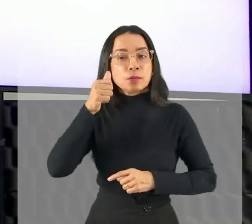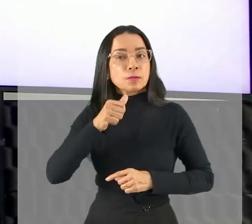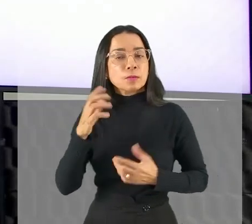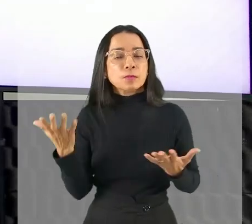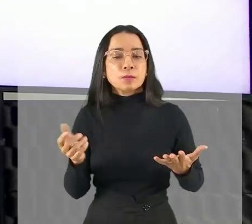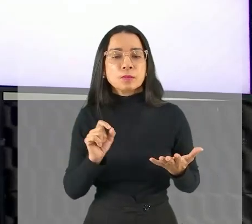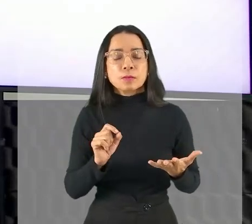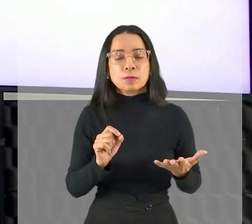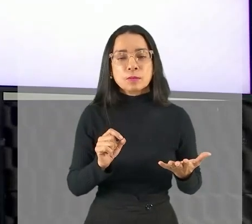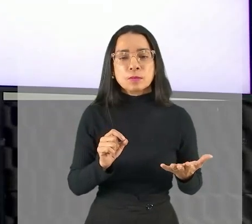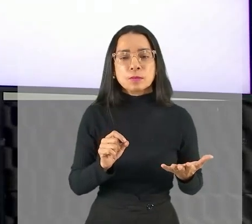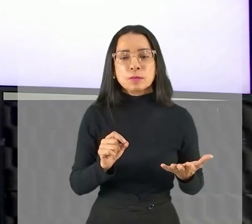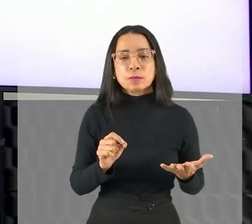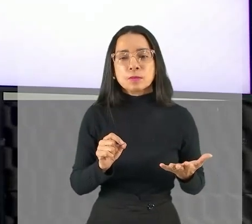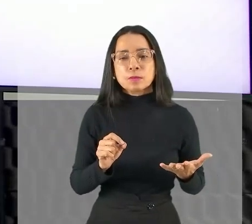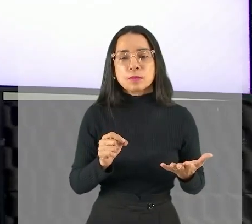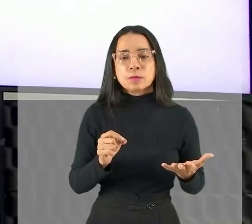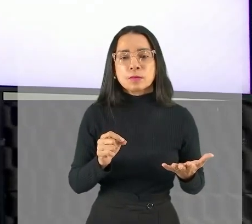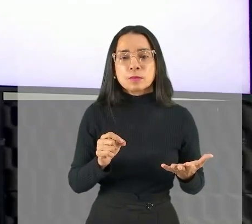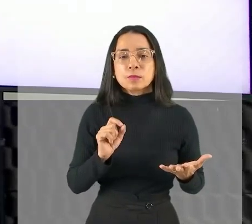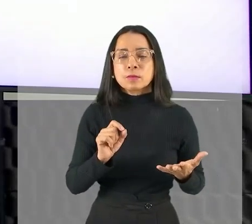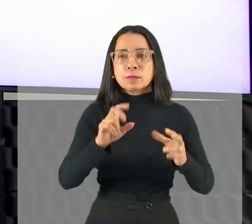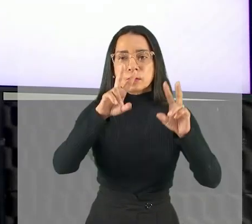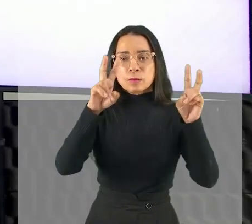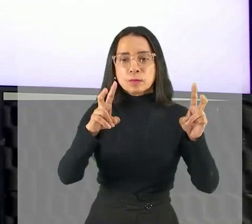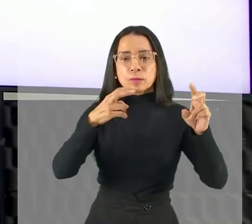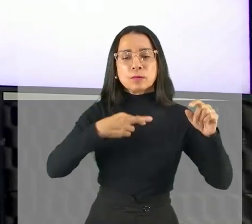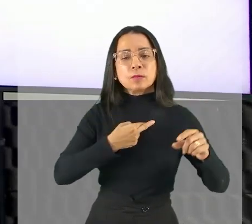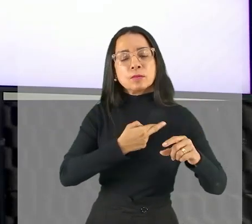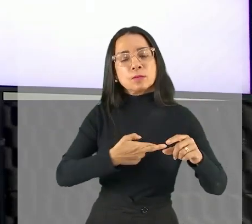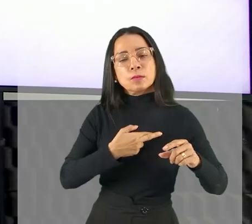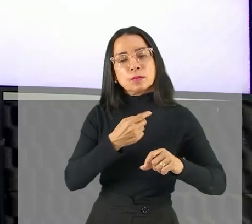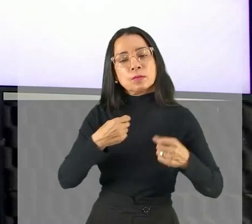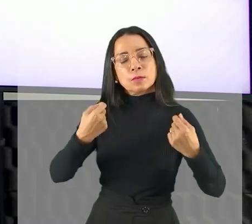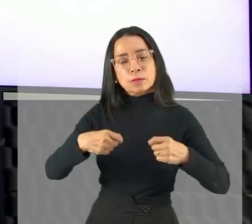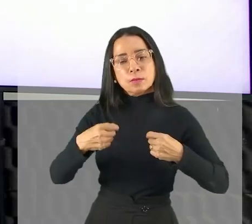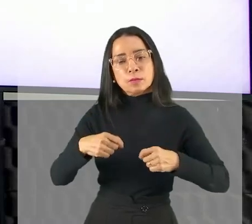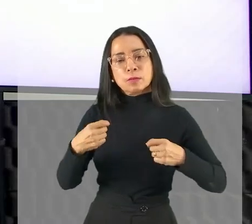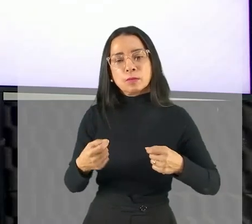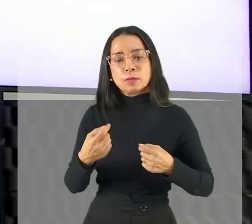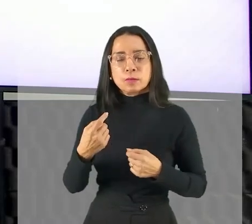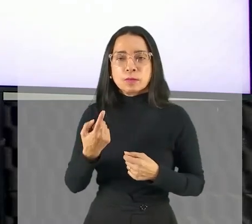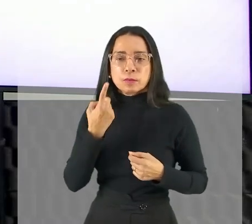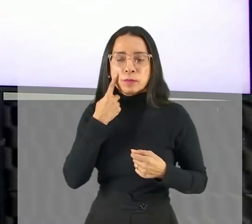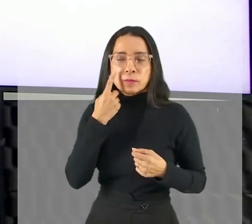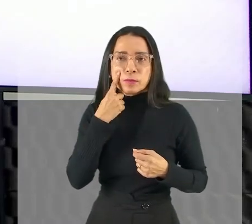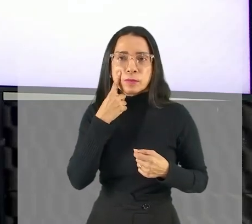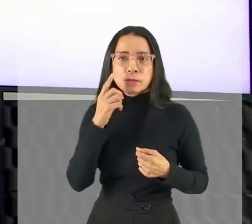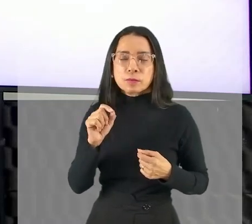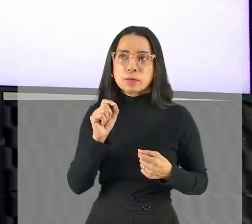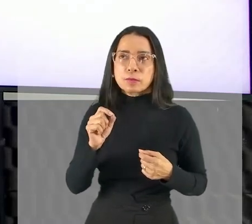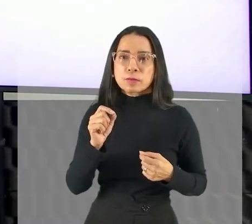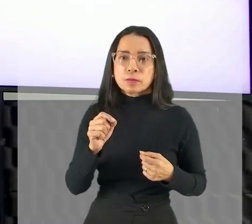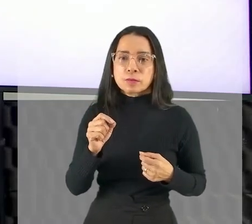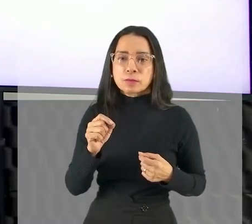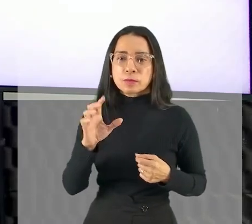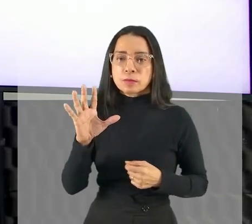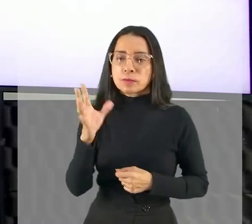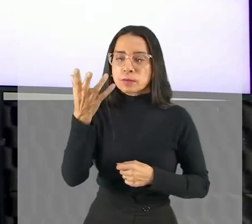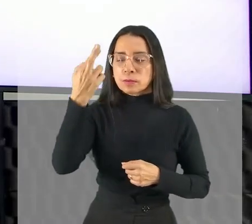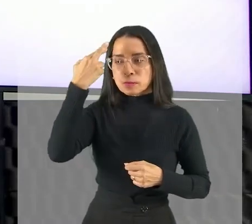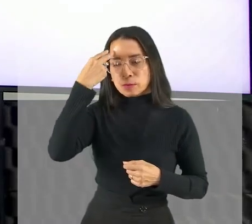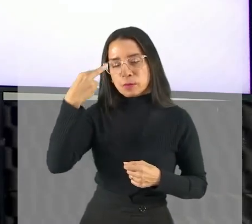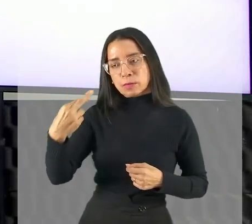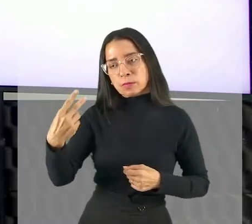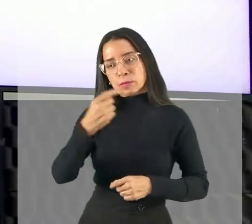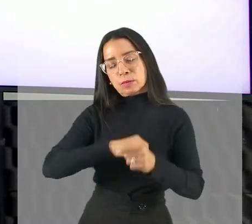Então, quando a gente se trata de romantismo, a gente precisa verificar esse fato histórico. A gente sabe que literatura não é história, mas nesse contexto,